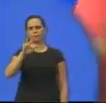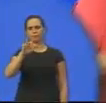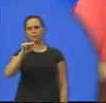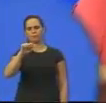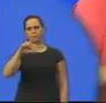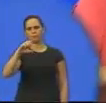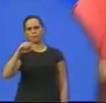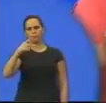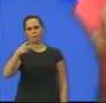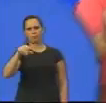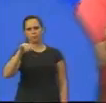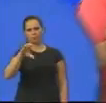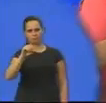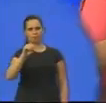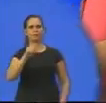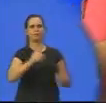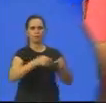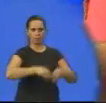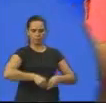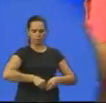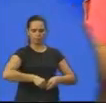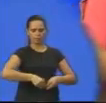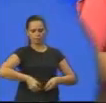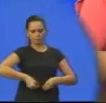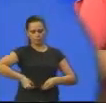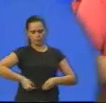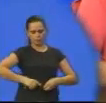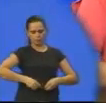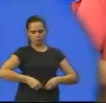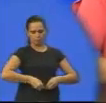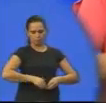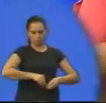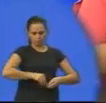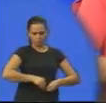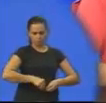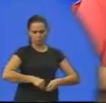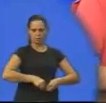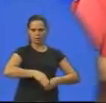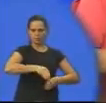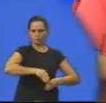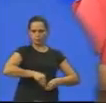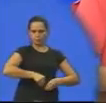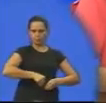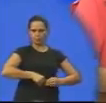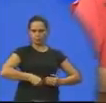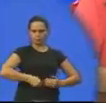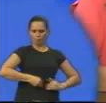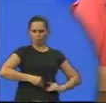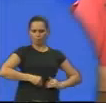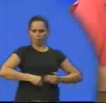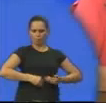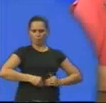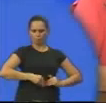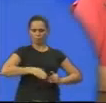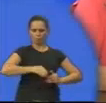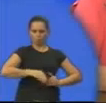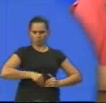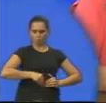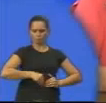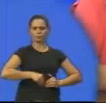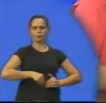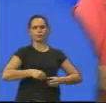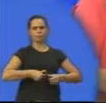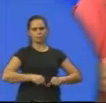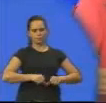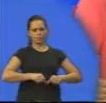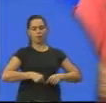em que há a fecundação, esse zigoto, ele vai caminhar, vai se alojar nas paredes do útero e vai ser